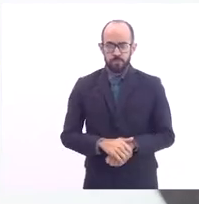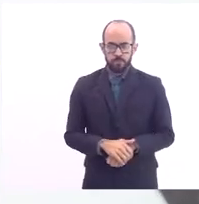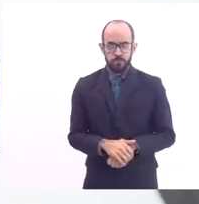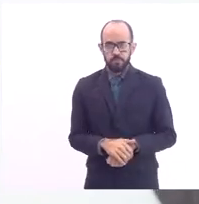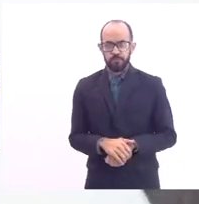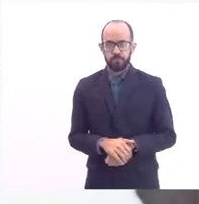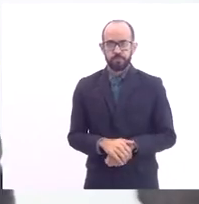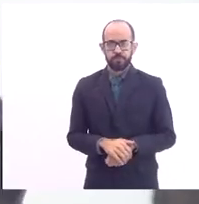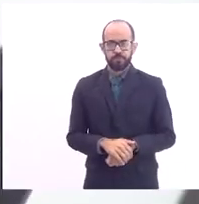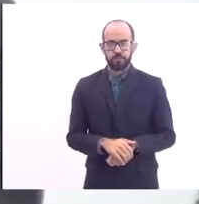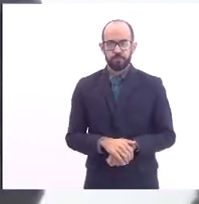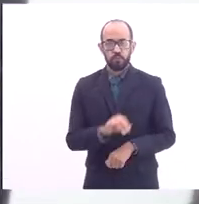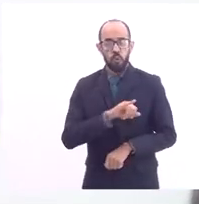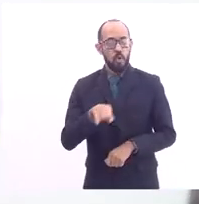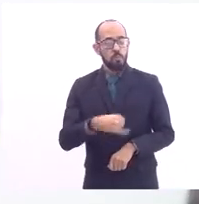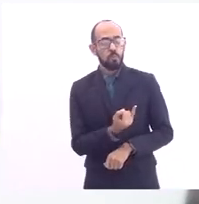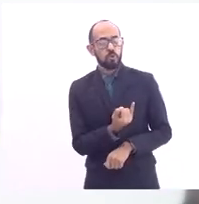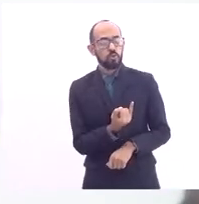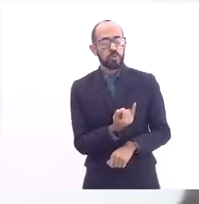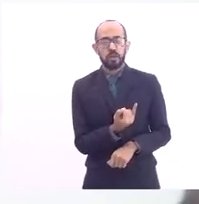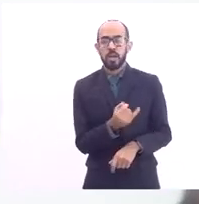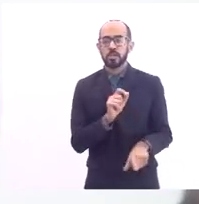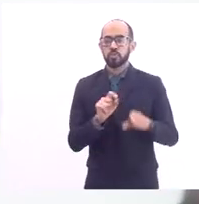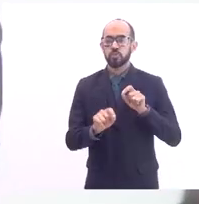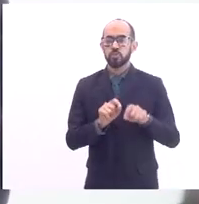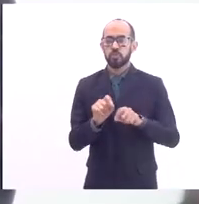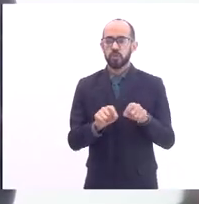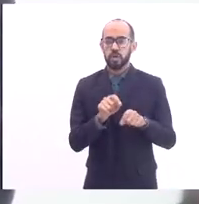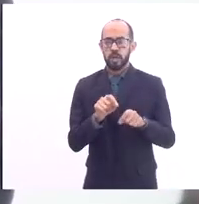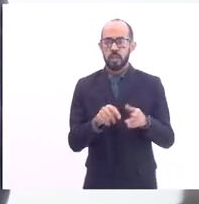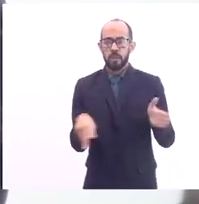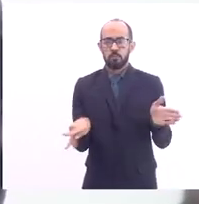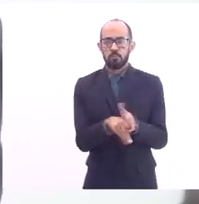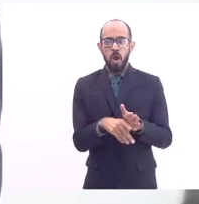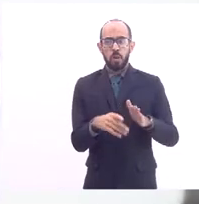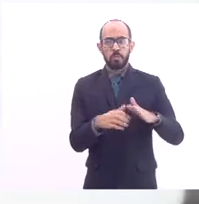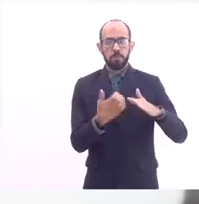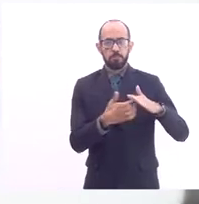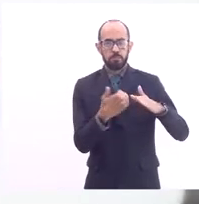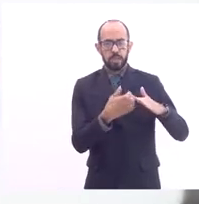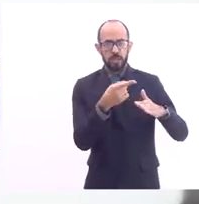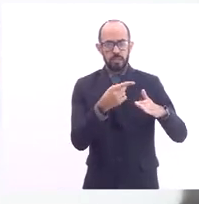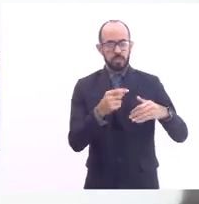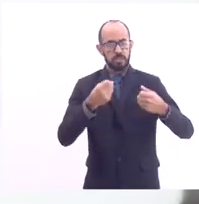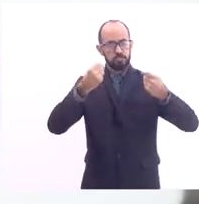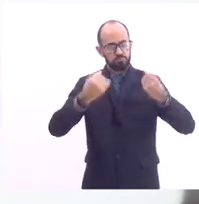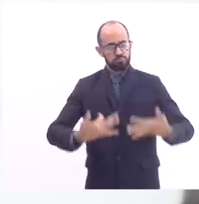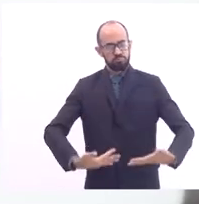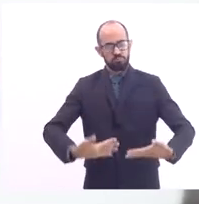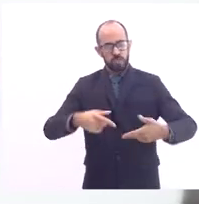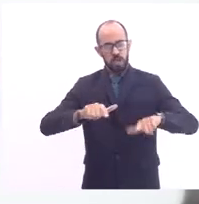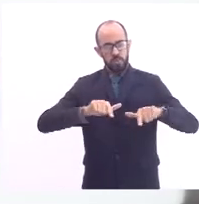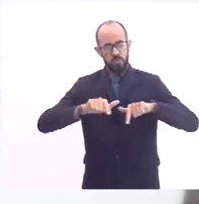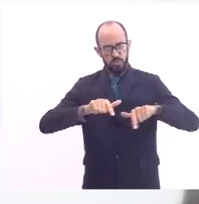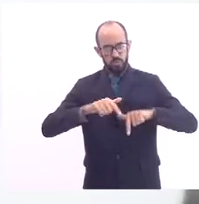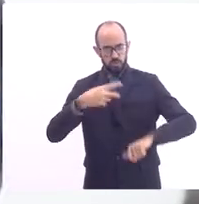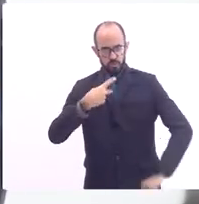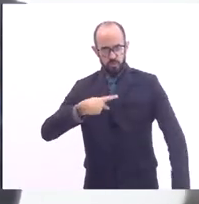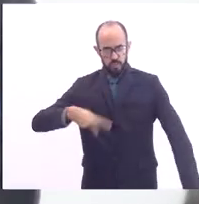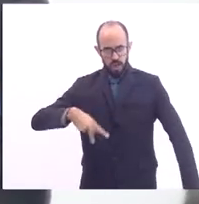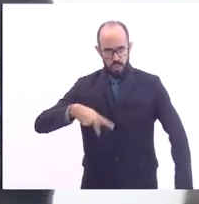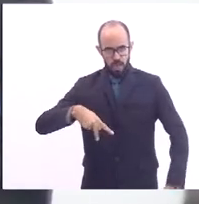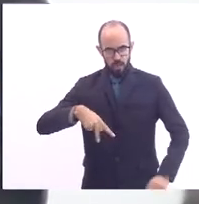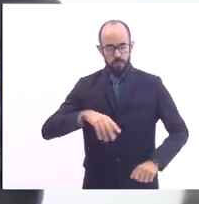dando a oportunidade da própria empresa Enel fazer uma exposição sobre seus serviços. E